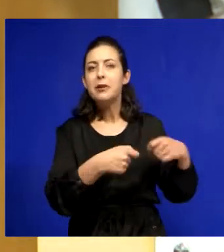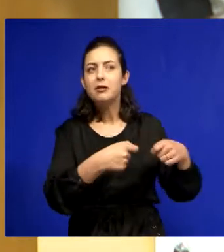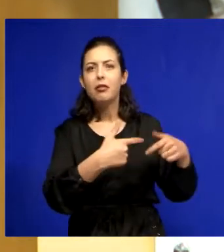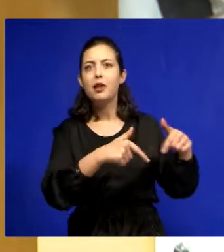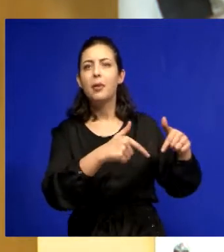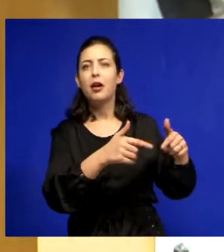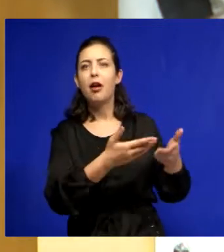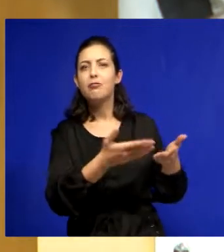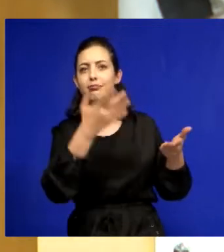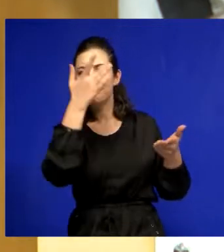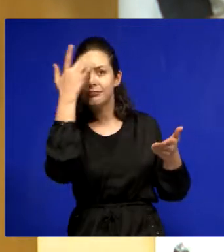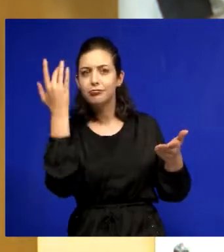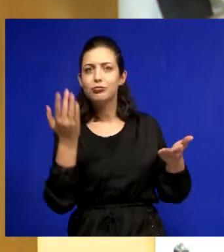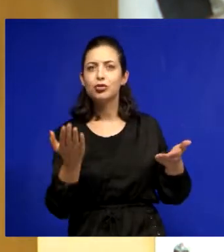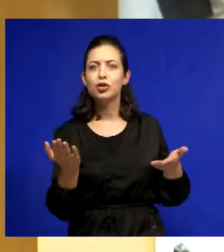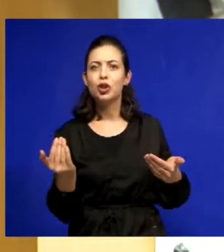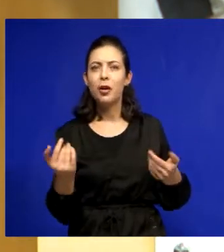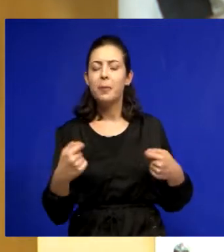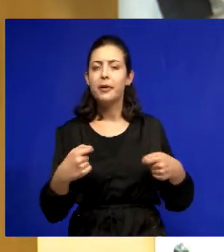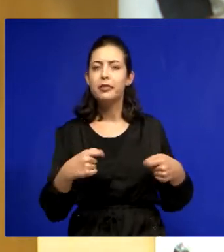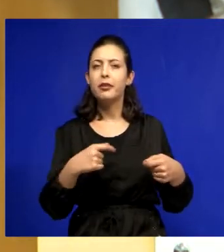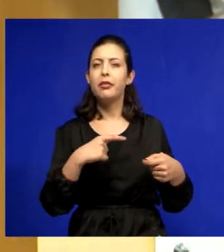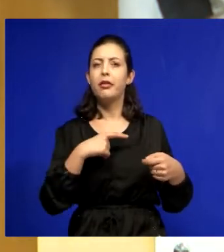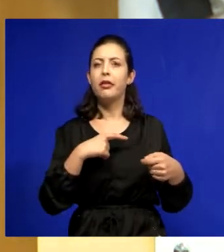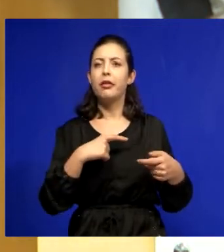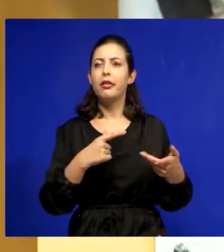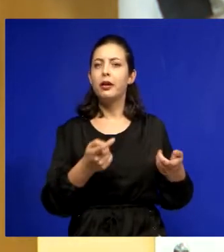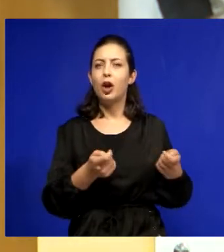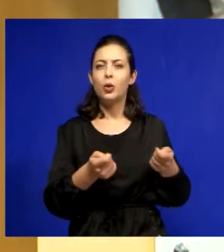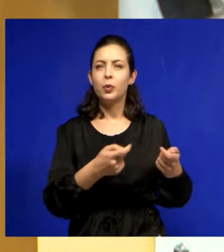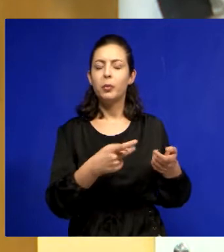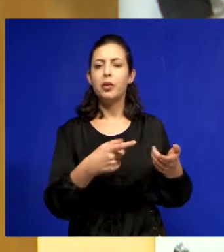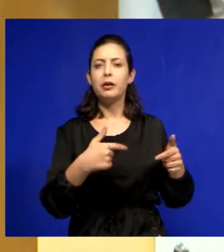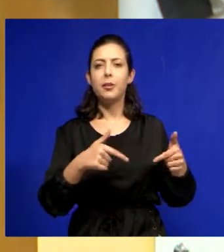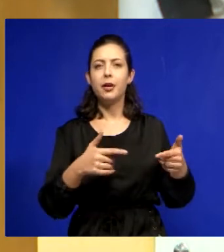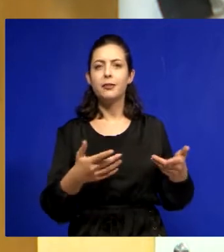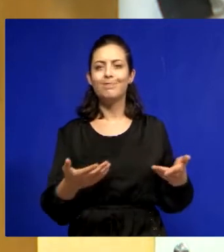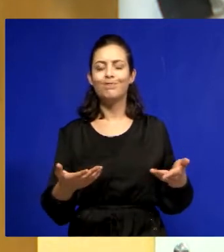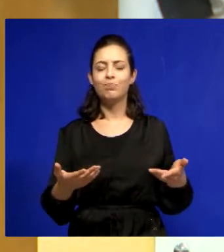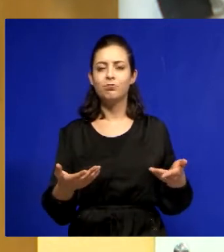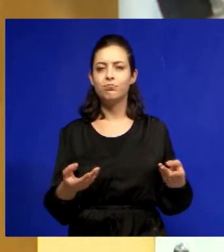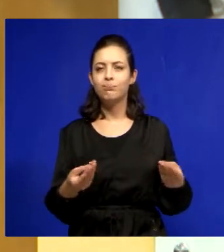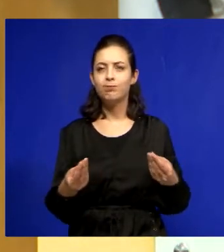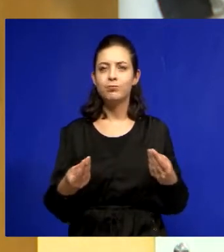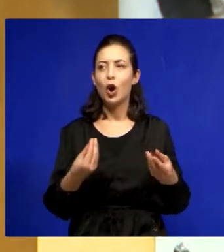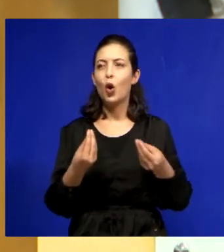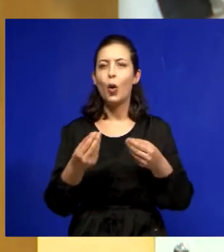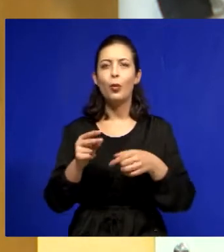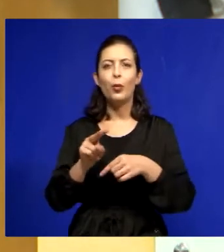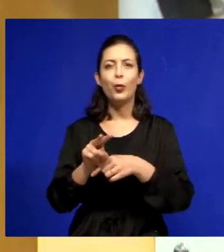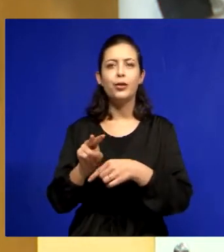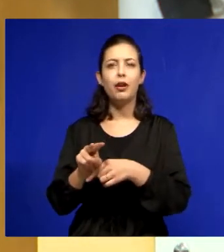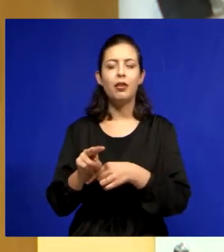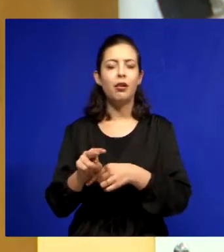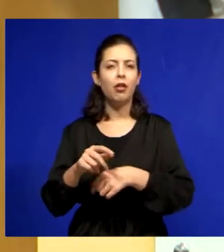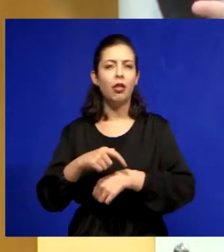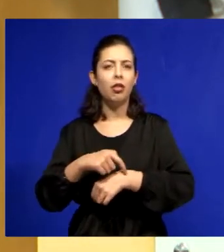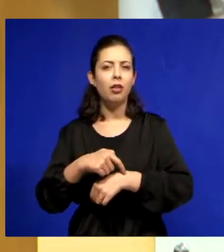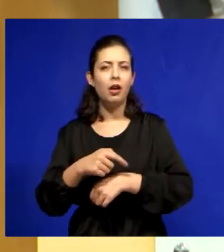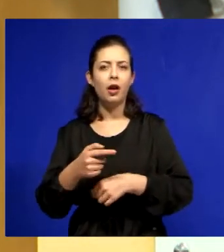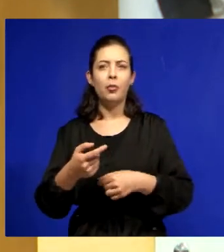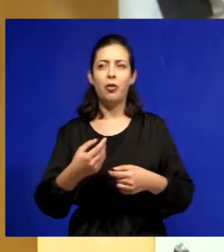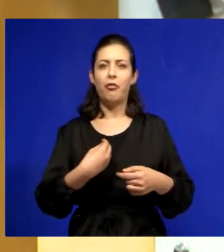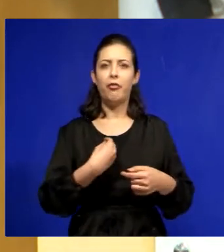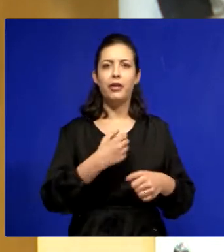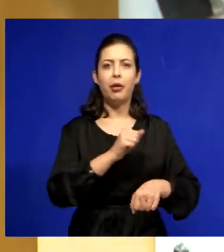trabalhar aos familiares que precisam ter economia própria e aí não tem como fazer esse cuidado porque para a